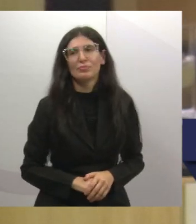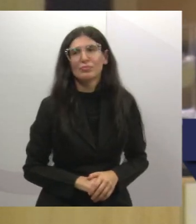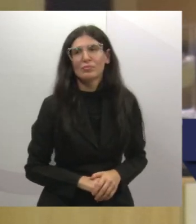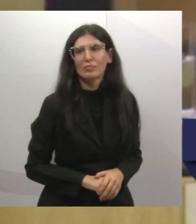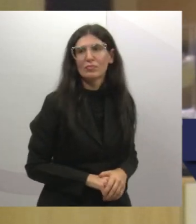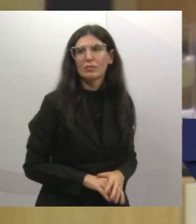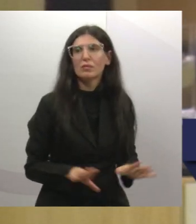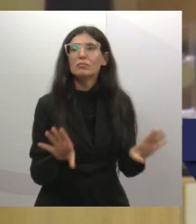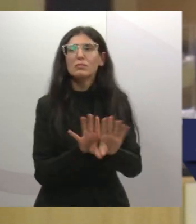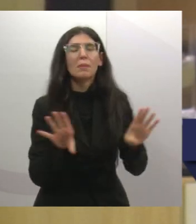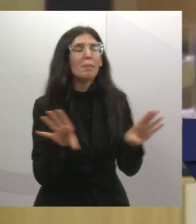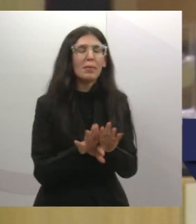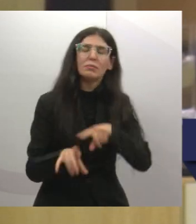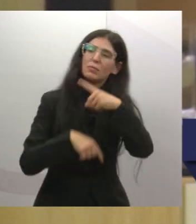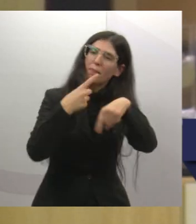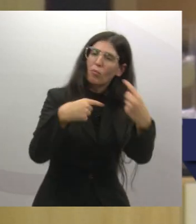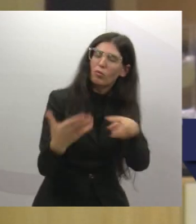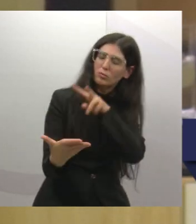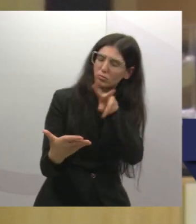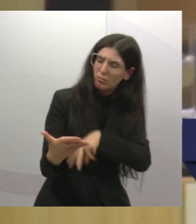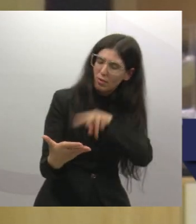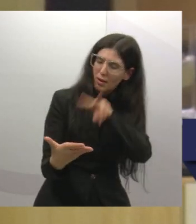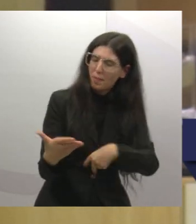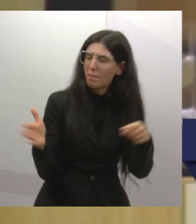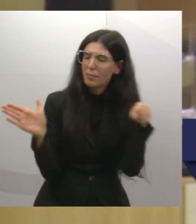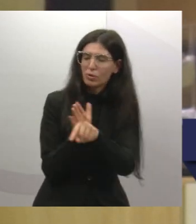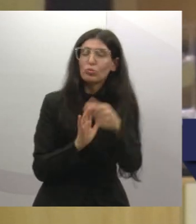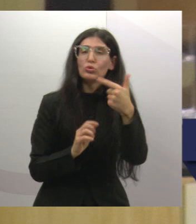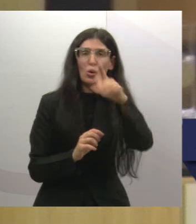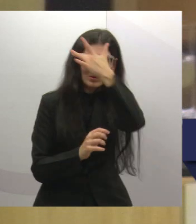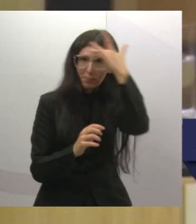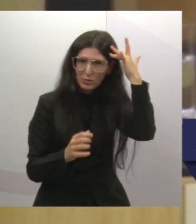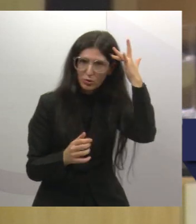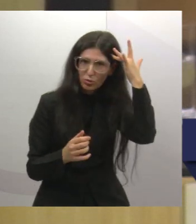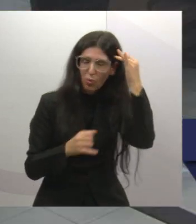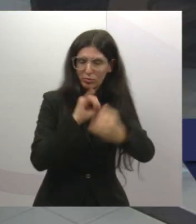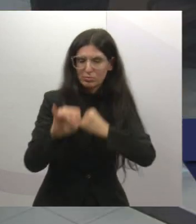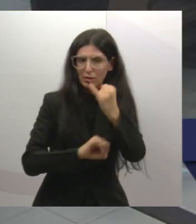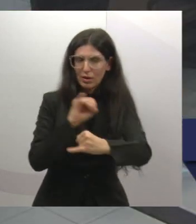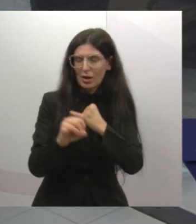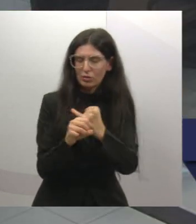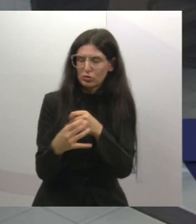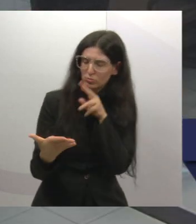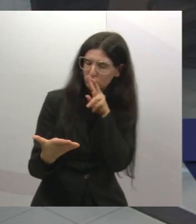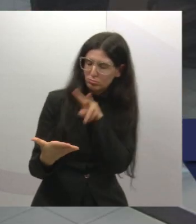perguntas dos internautas, para que você possa nos responder, tá? Muito obrigada. Ok.